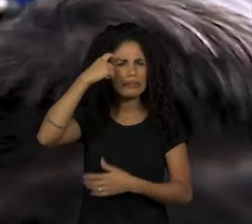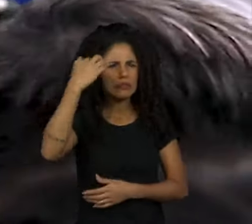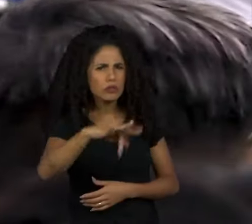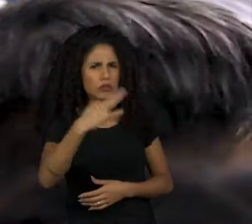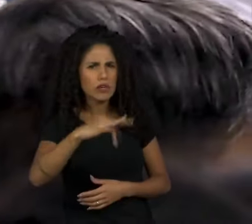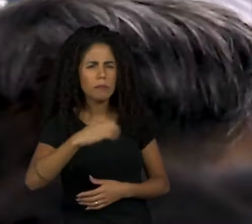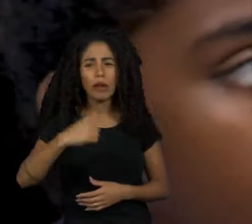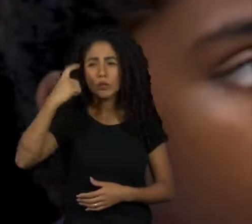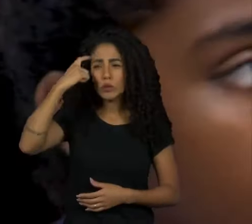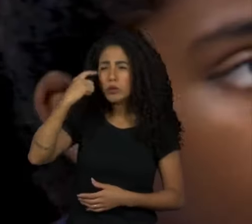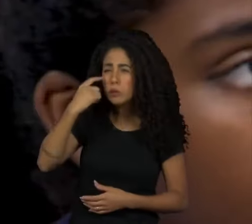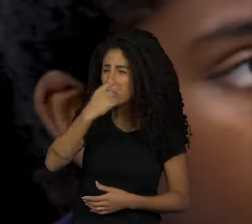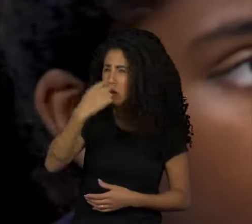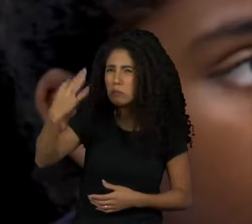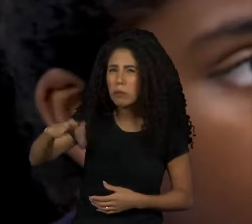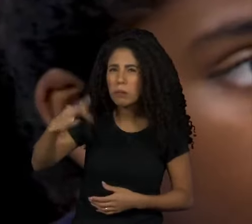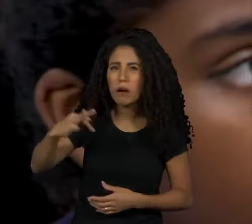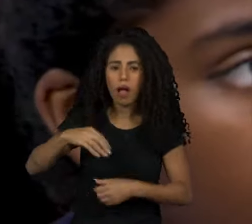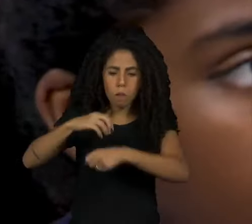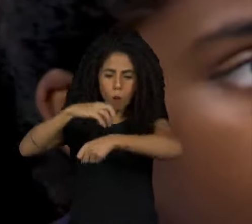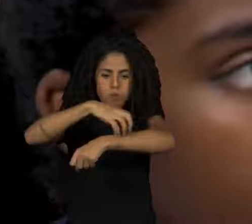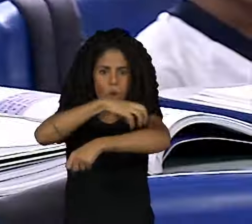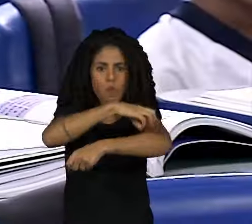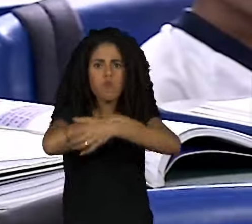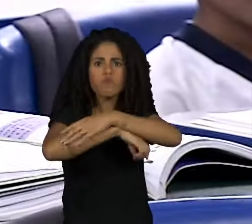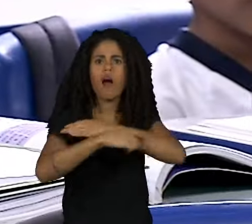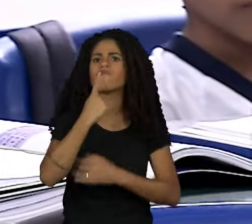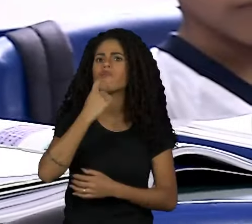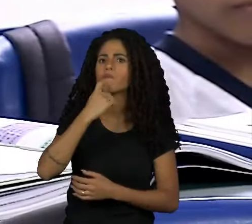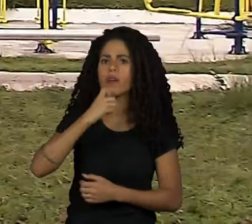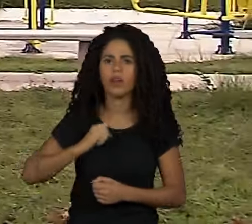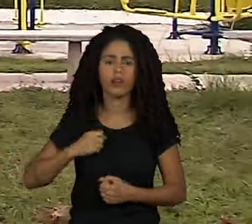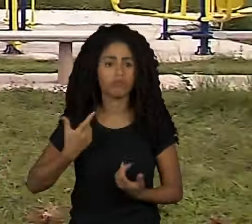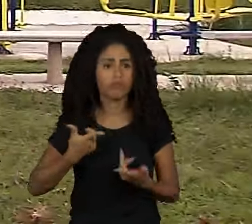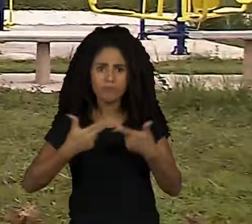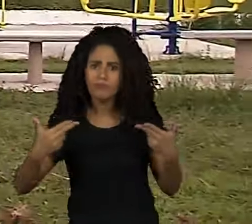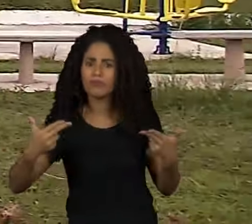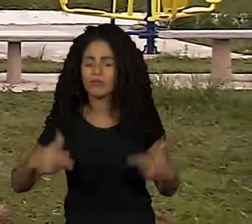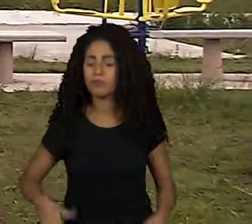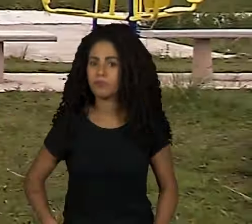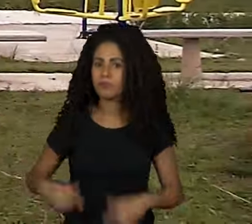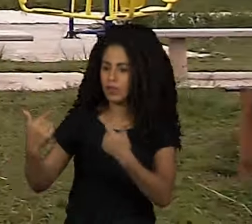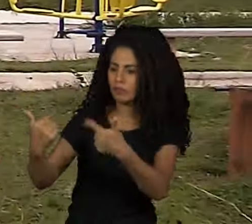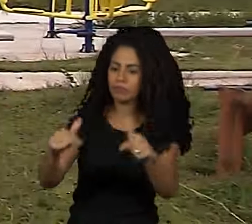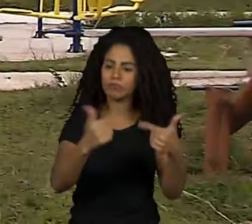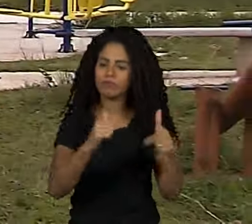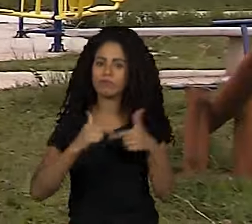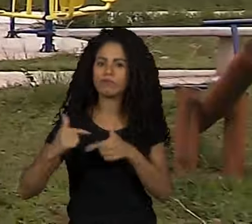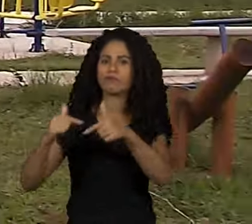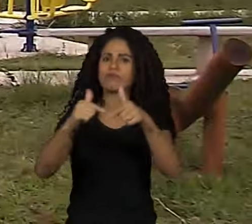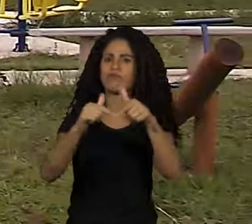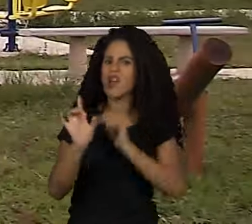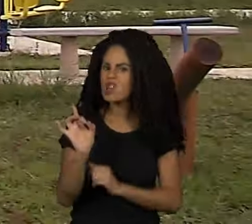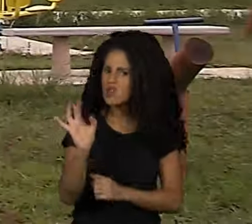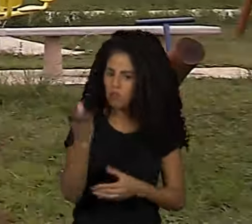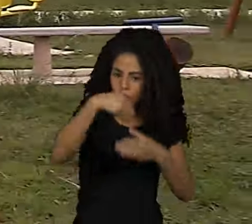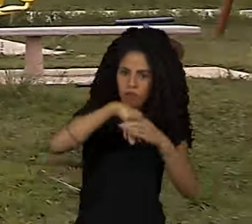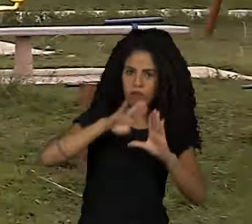no olho. Manchas vermelhas no corpo. Pele. E o trabalho por aqui não fica só dentro